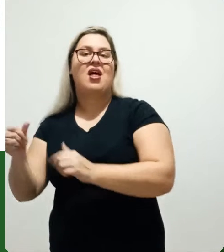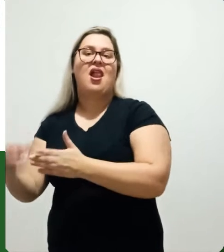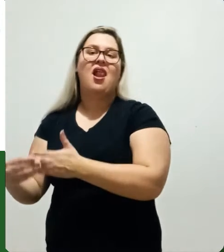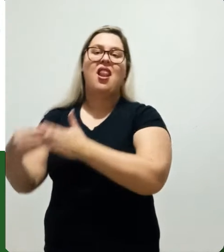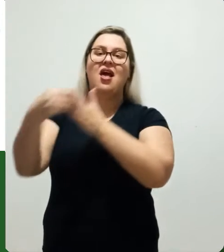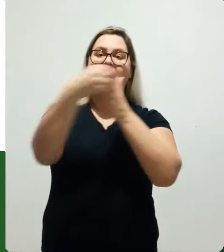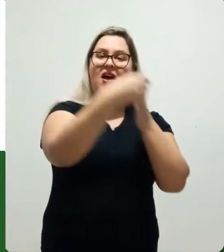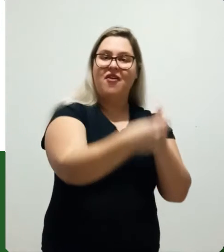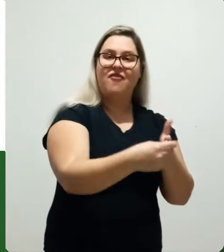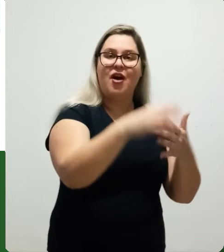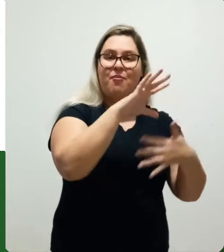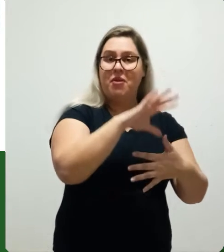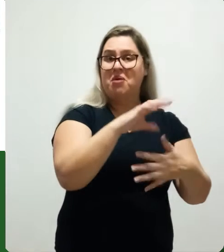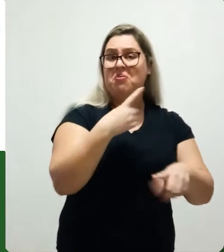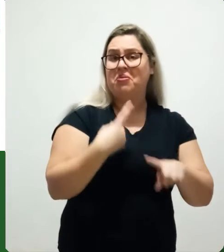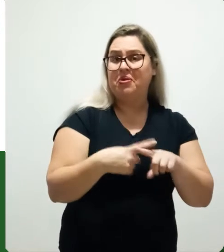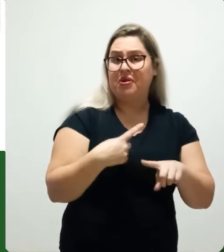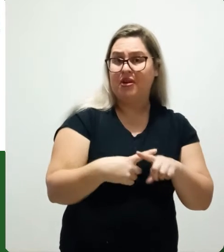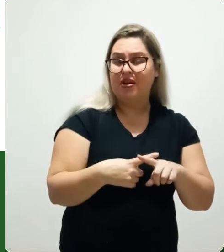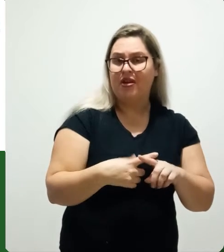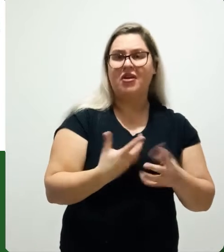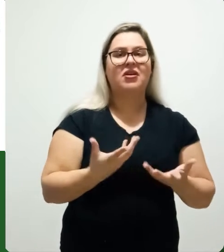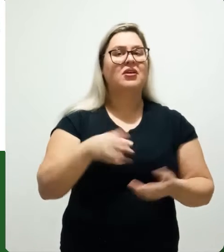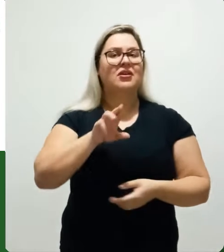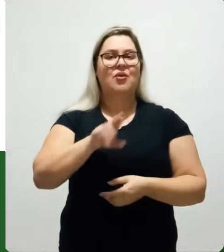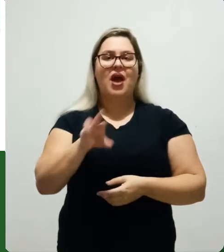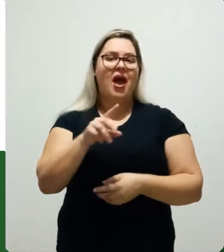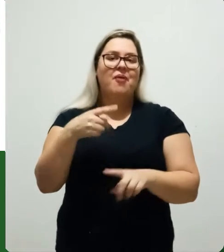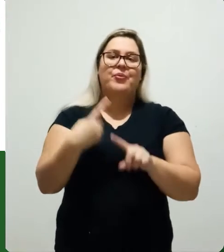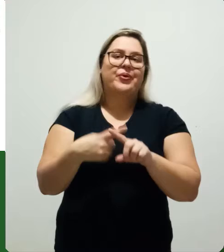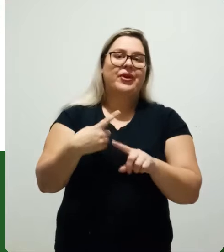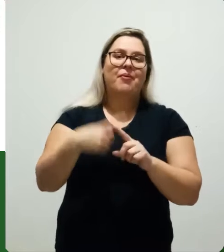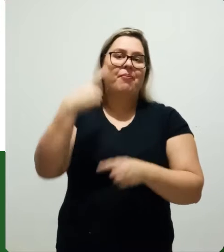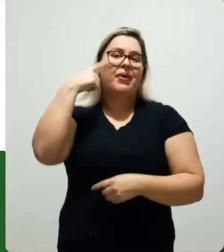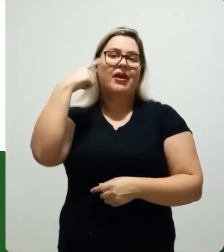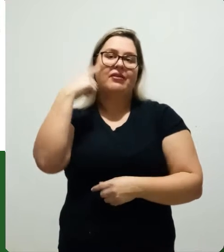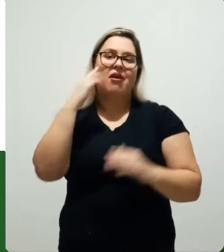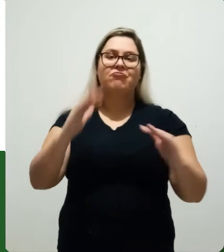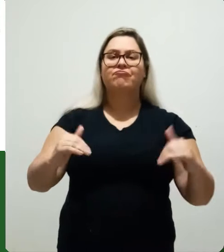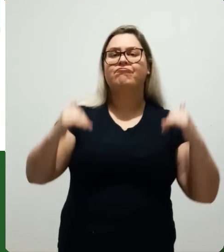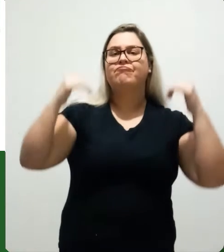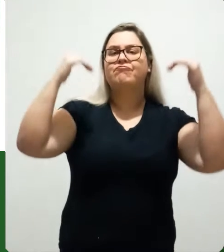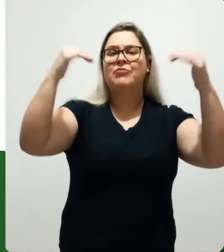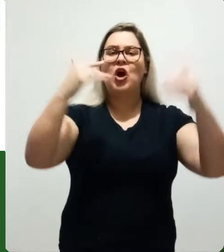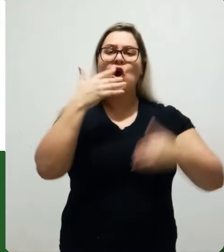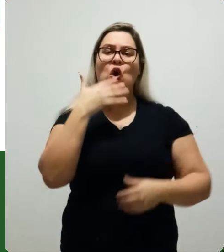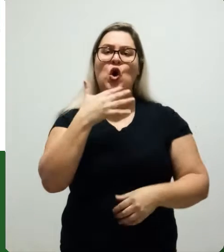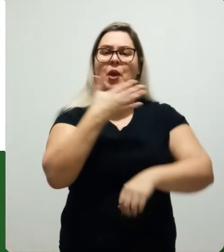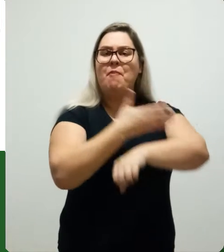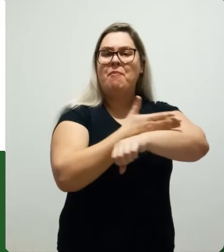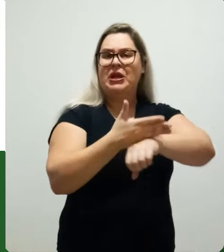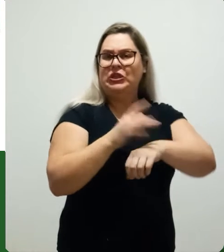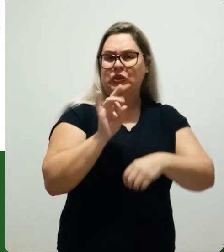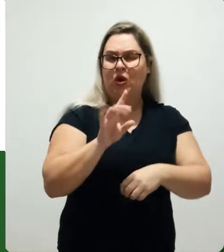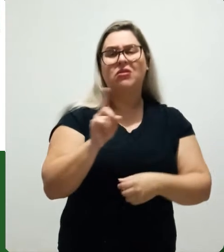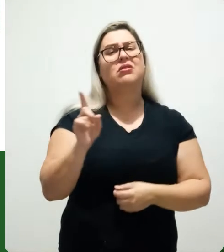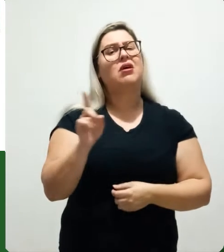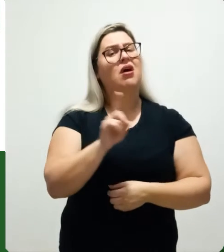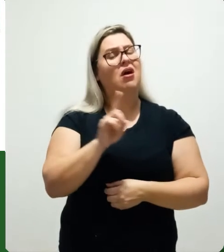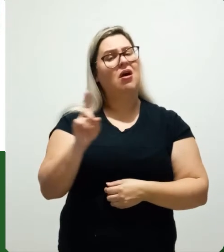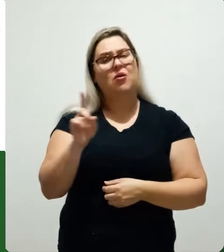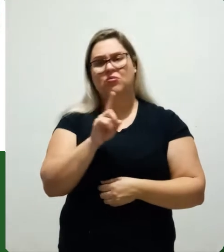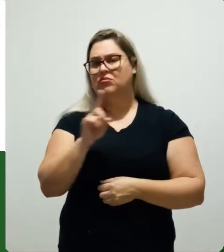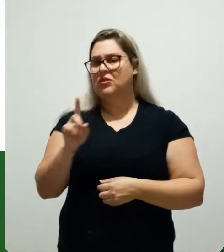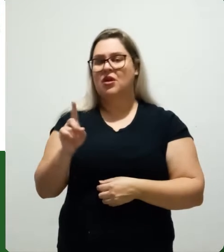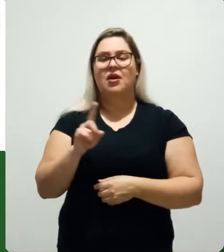para a América? Não é só porque eles consideravam que existia uma superioridade branca. Não, isso era um elemento. Não